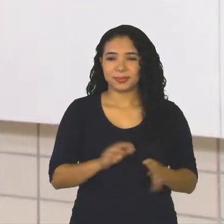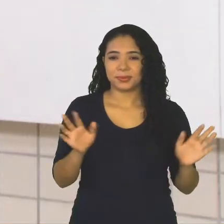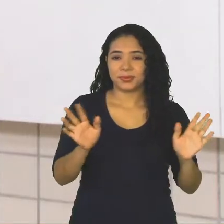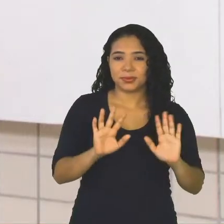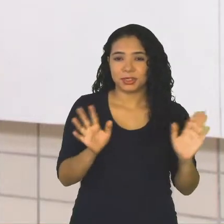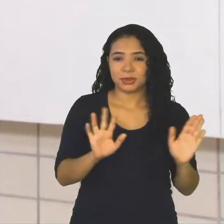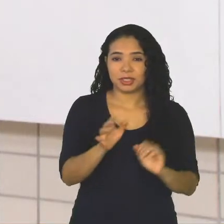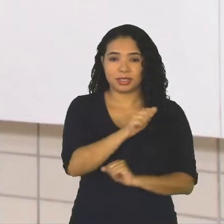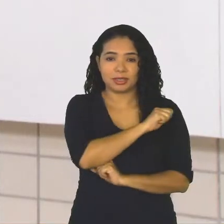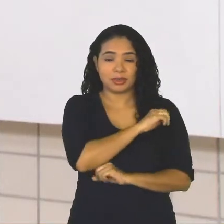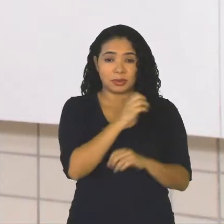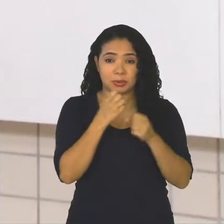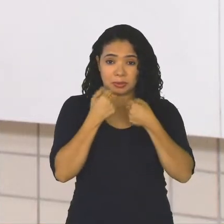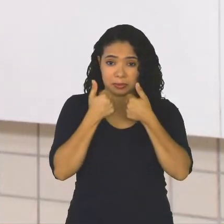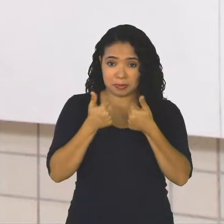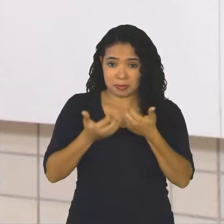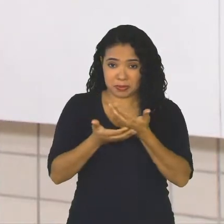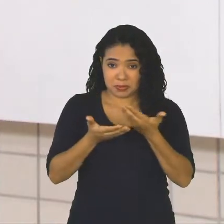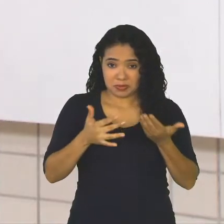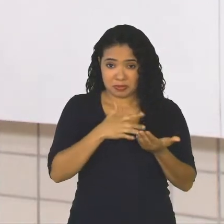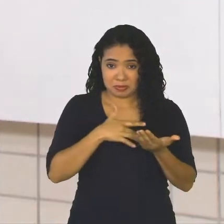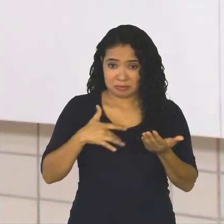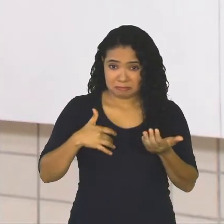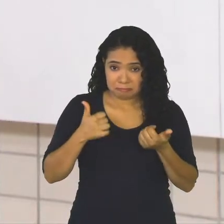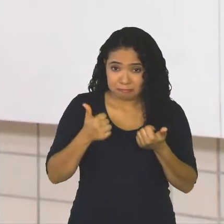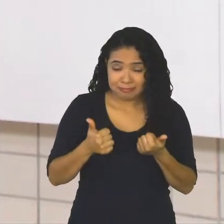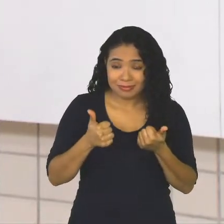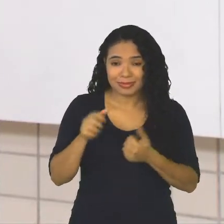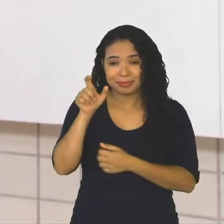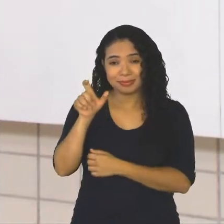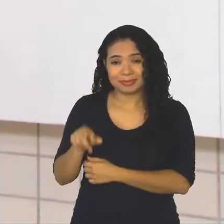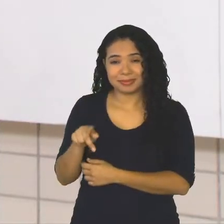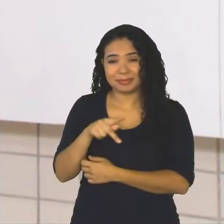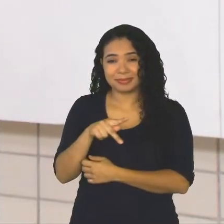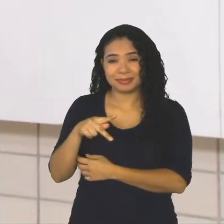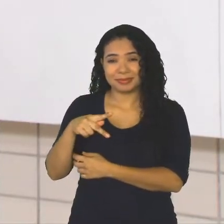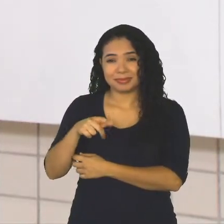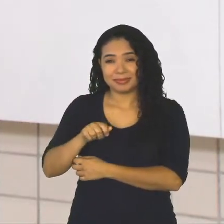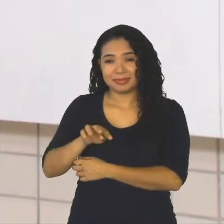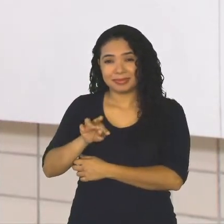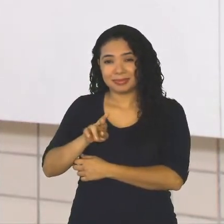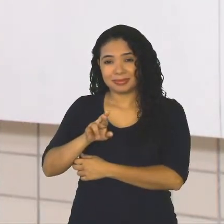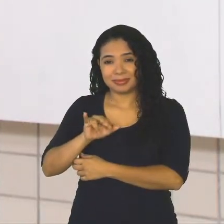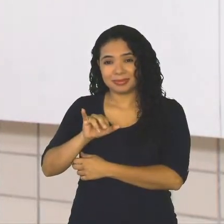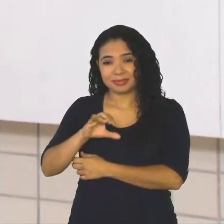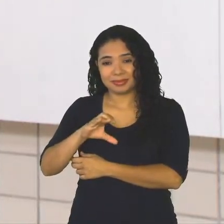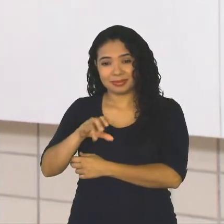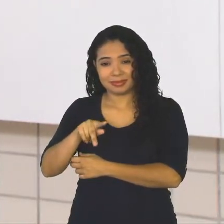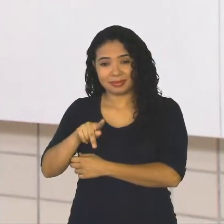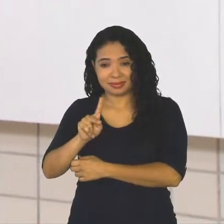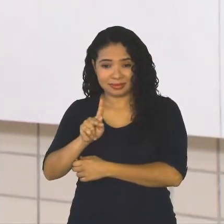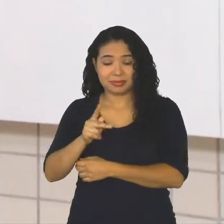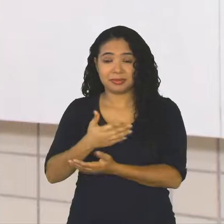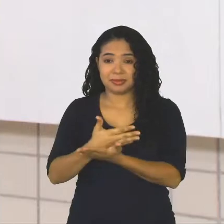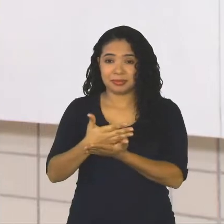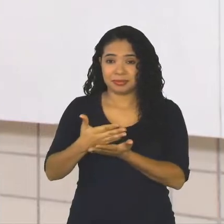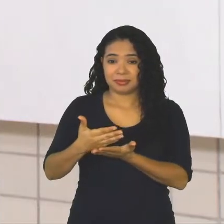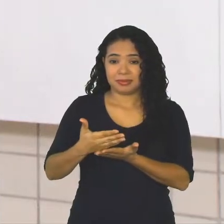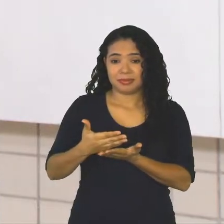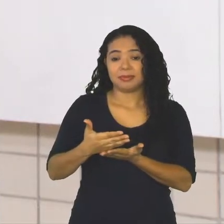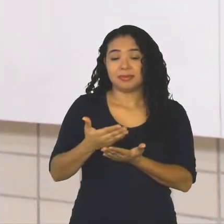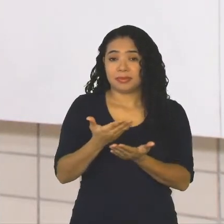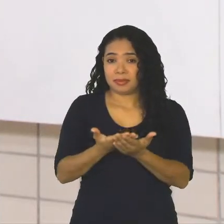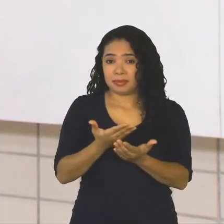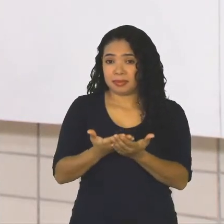Olá, alunos, tudo bem com vocês? Aqui é o professor Patrick e nós vamos começar a nossa 39ª aula